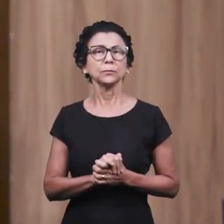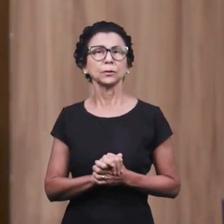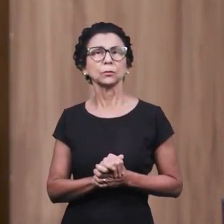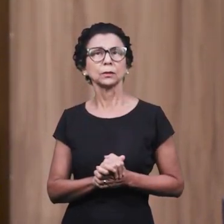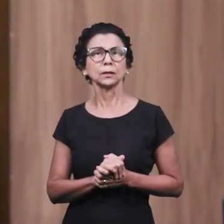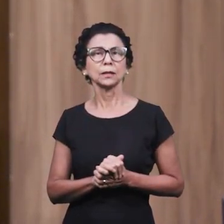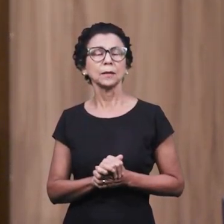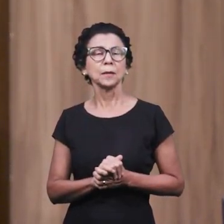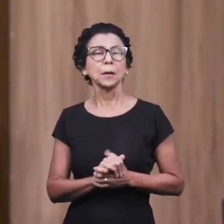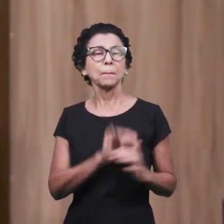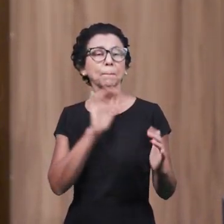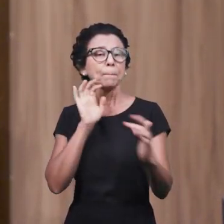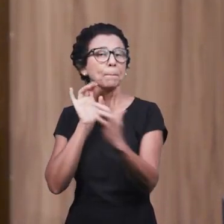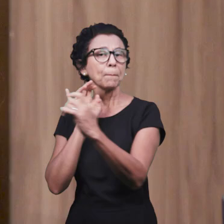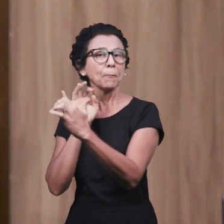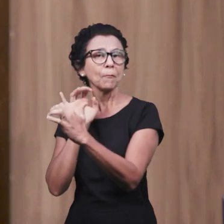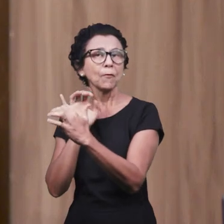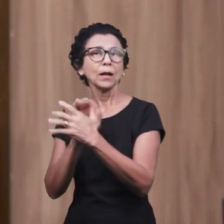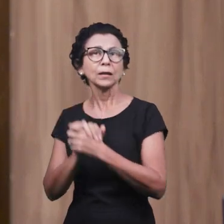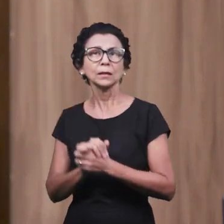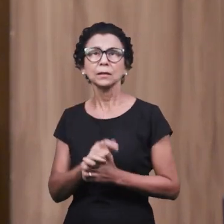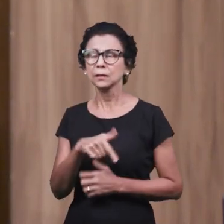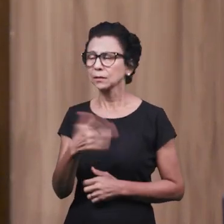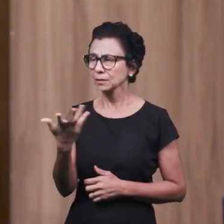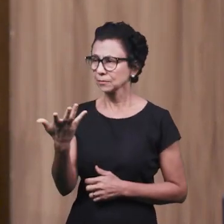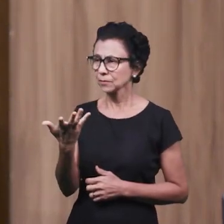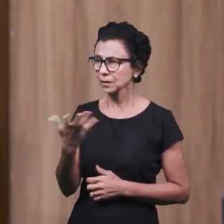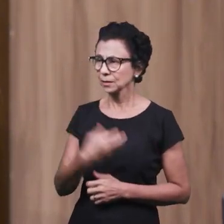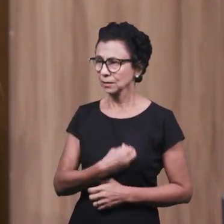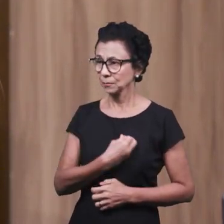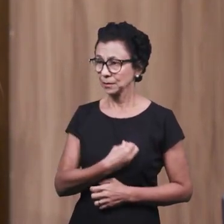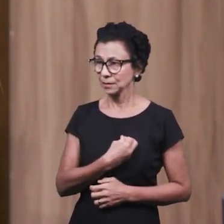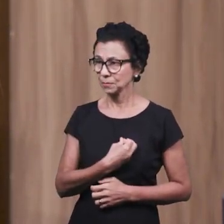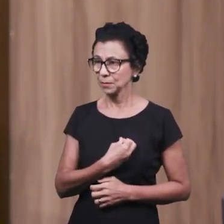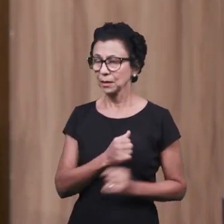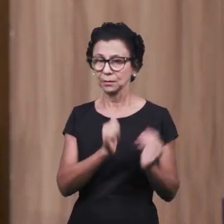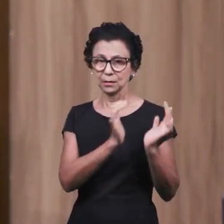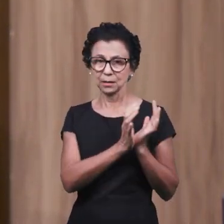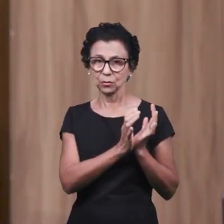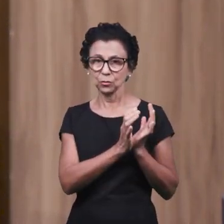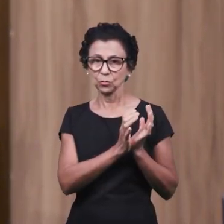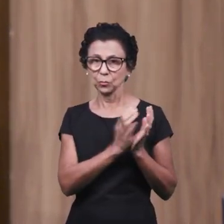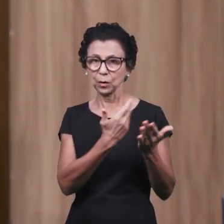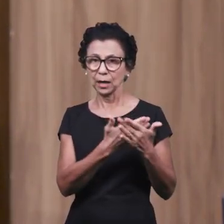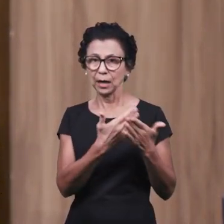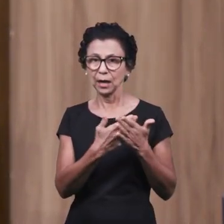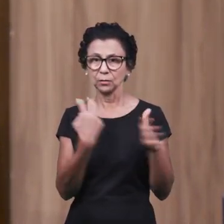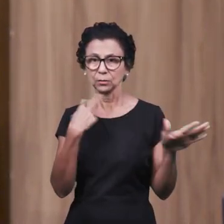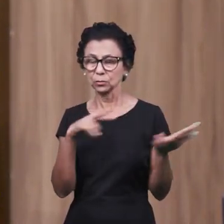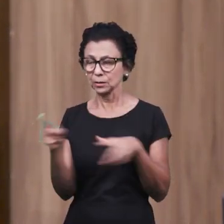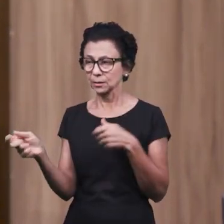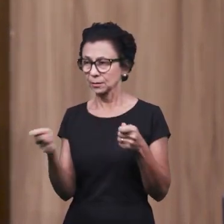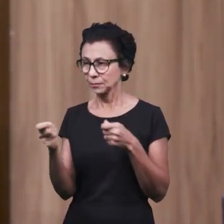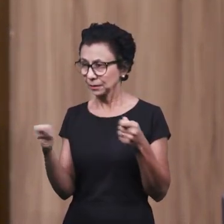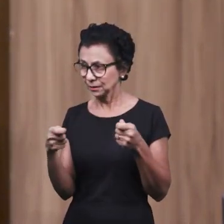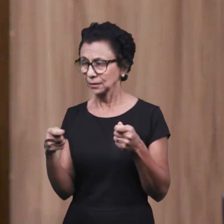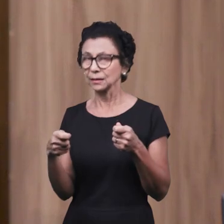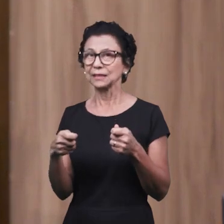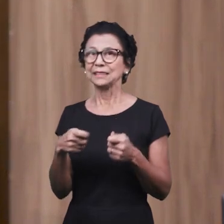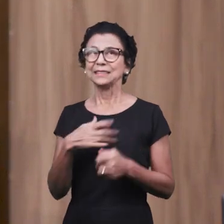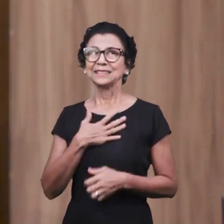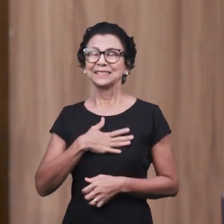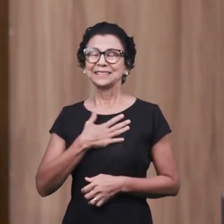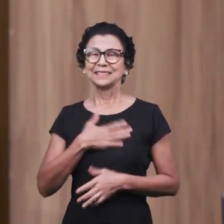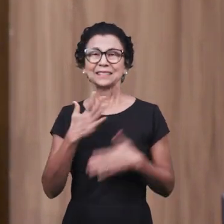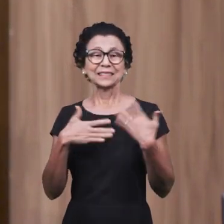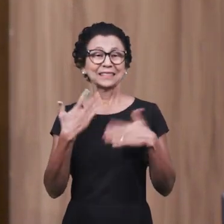assim, muito linda. A gente tem um conservatório aqui, você gostaria de participar, de fazer aulas todas as semanas? Naquele momento, meu coração encheu